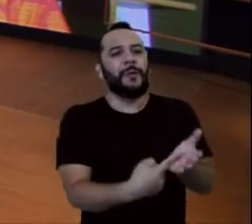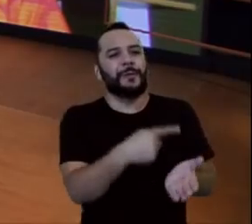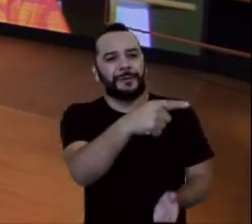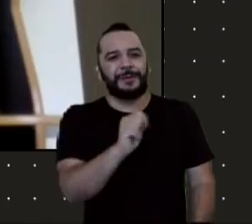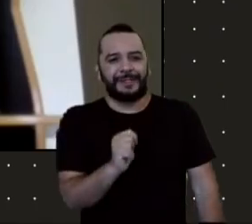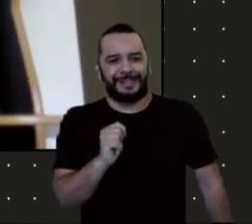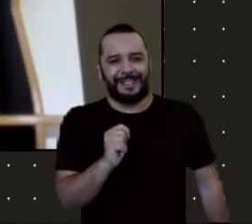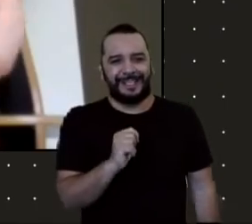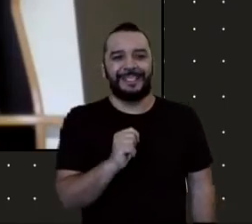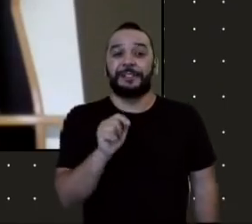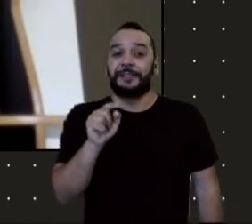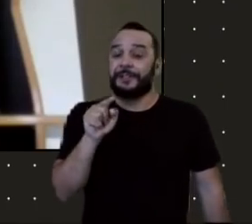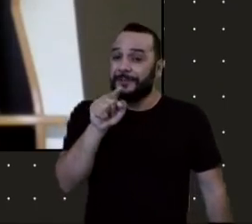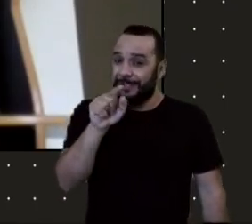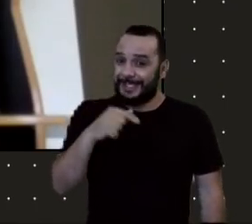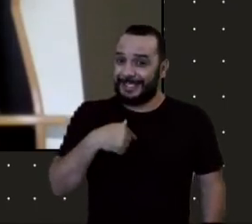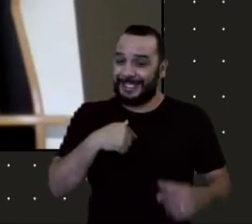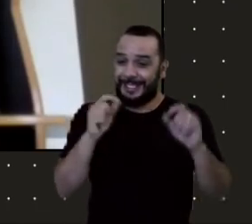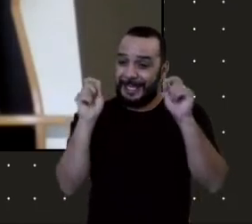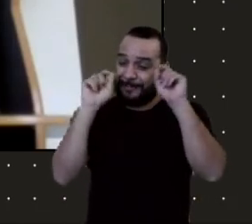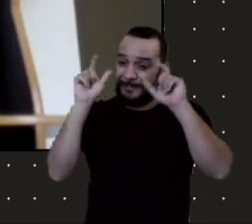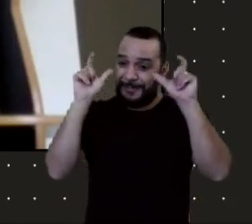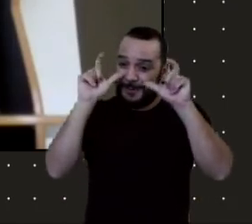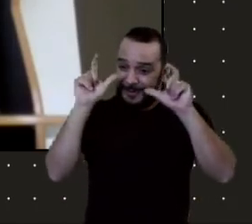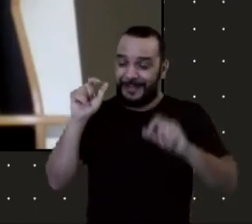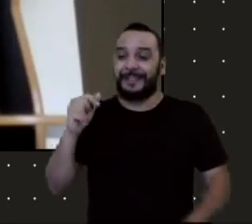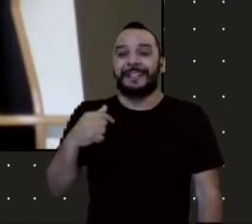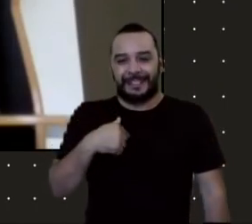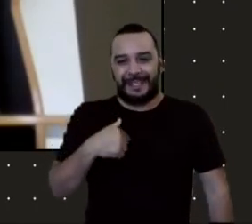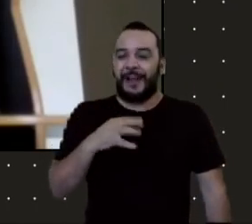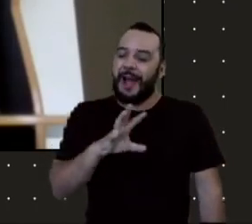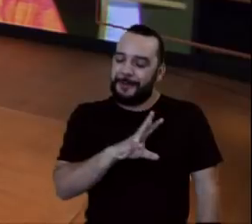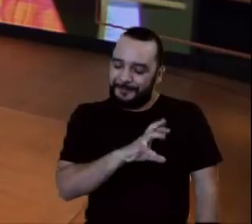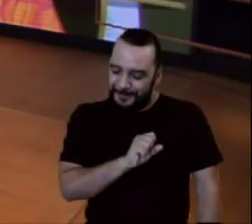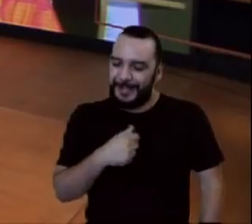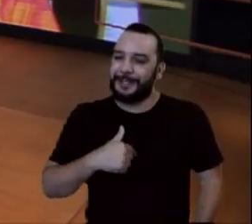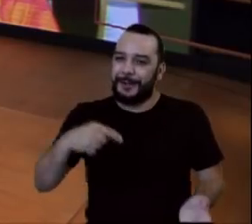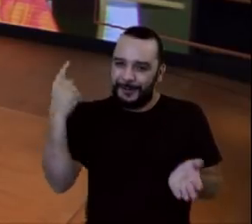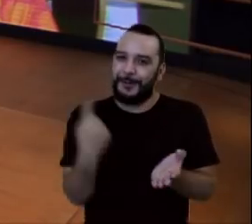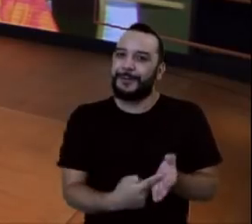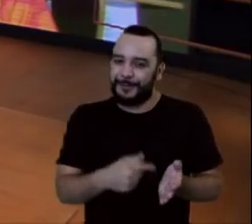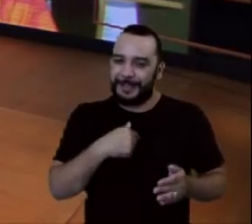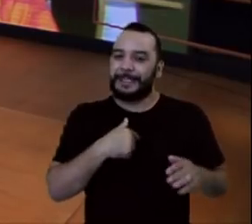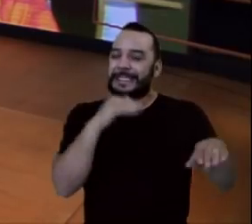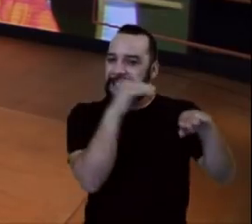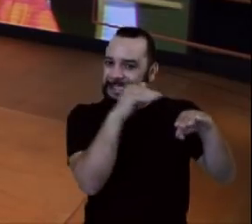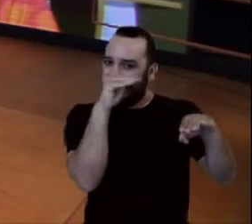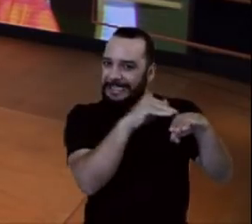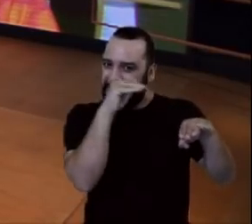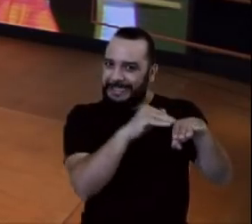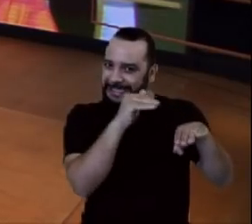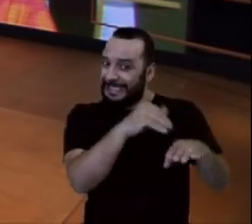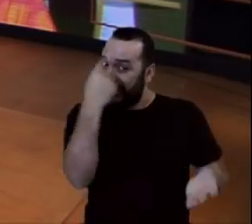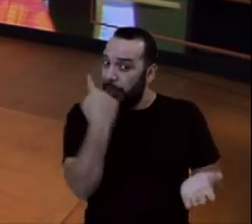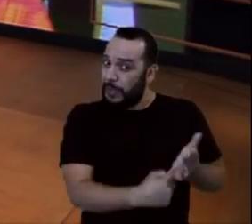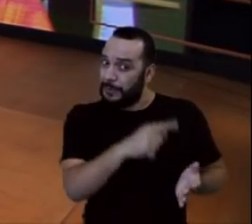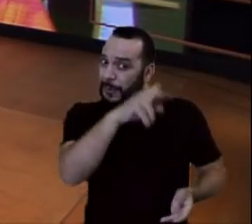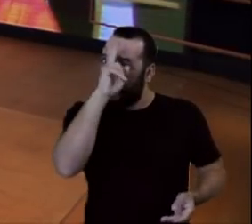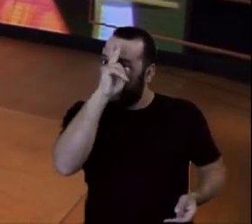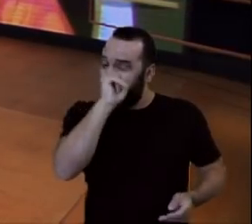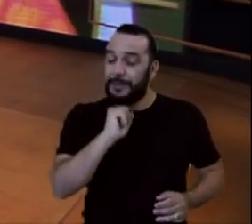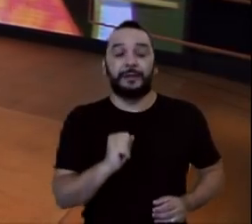esse? Você vai estrear comigo. E eu amei esse compromisso, cobrei muito esse